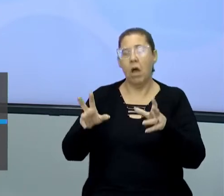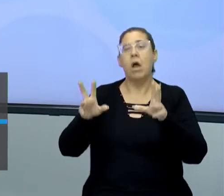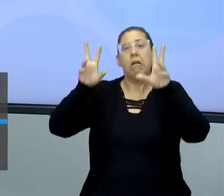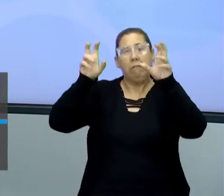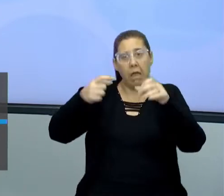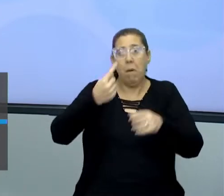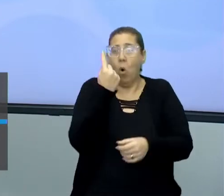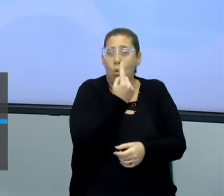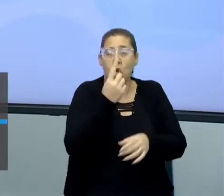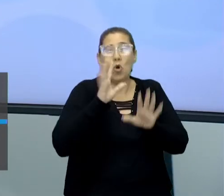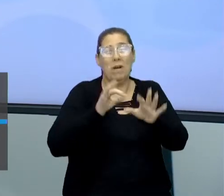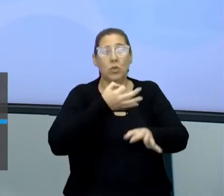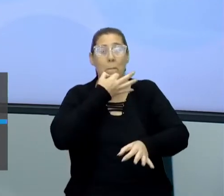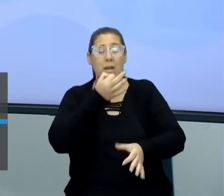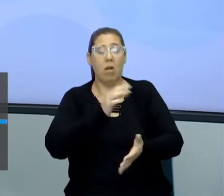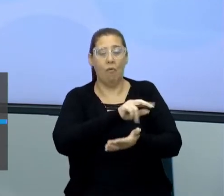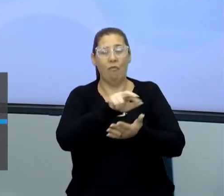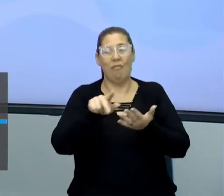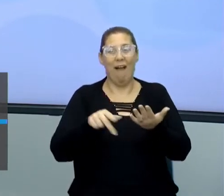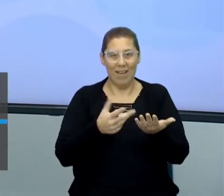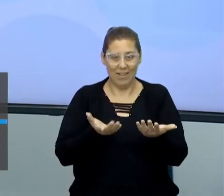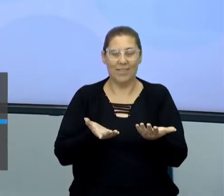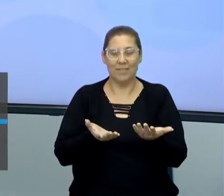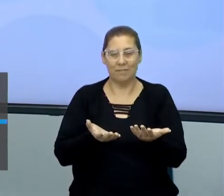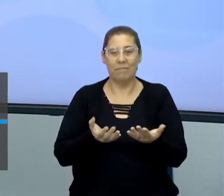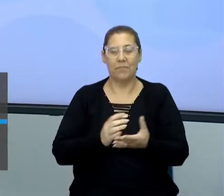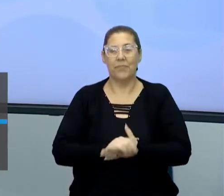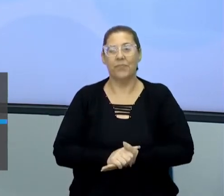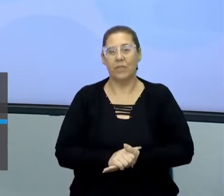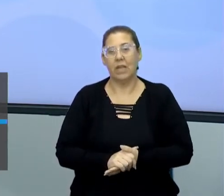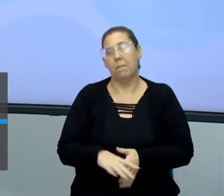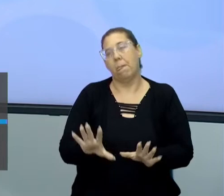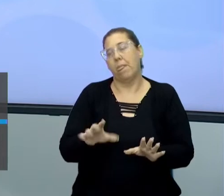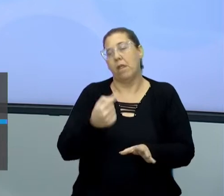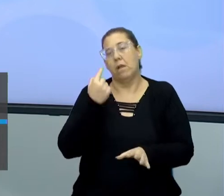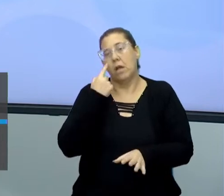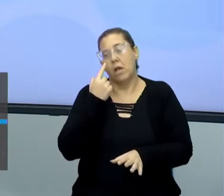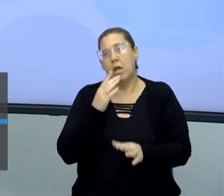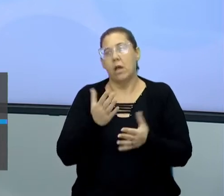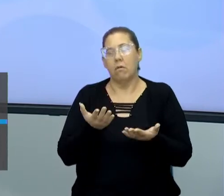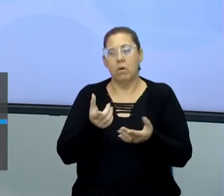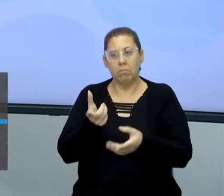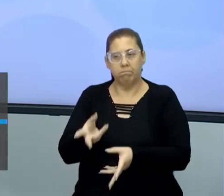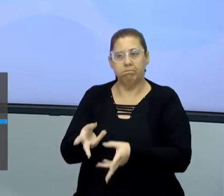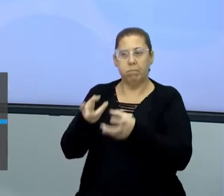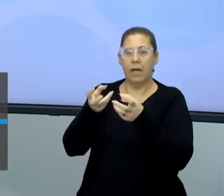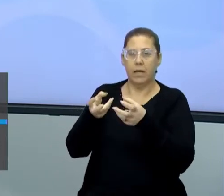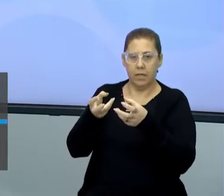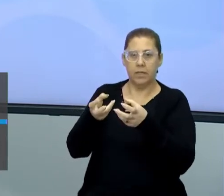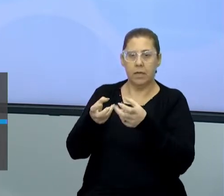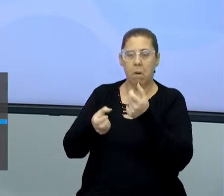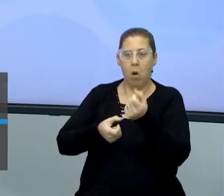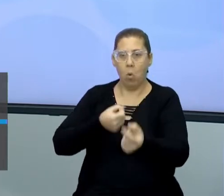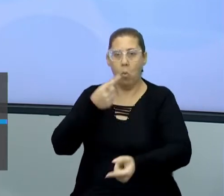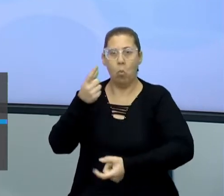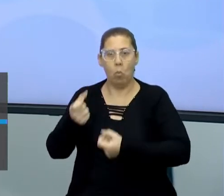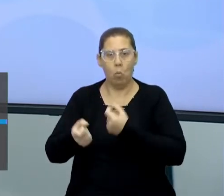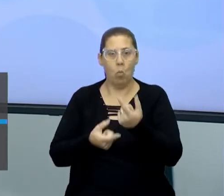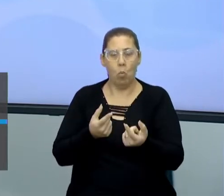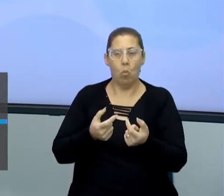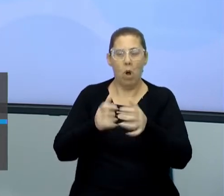Inclusive, quando eu percebo, aí é uma provocação que eu faço para você, né? Eu falo assim, quando eu observo que